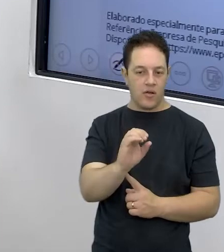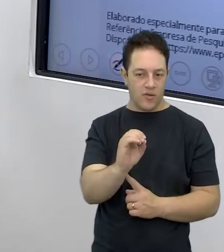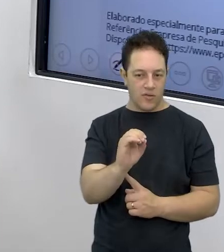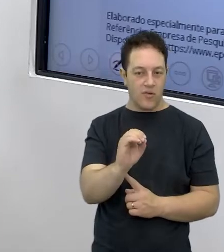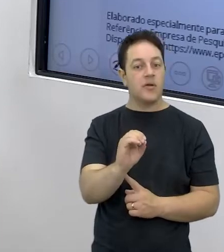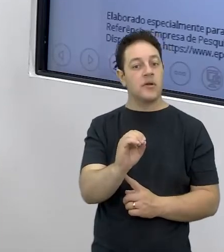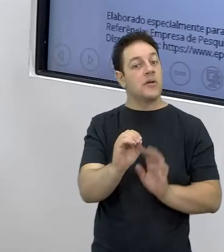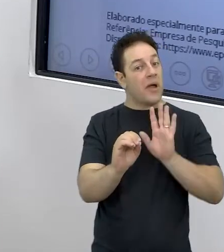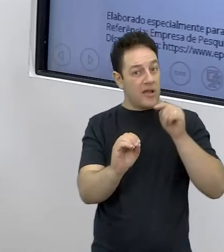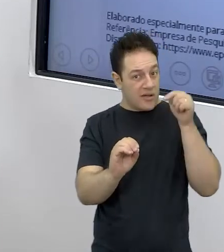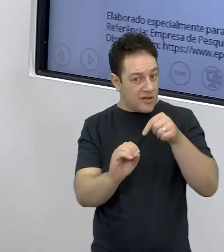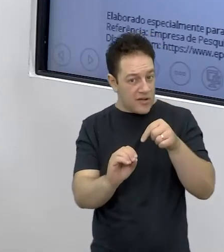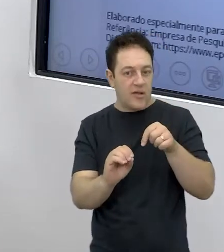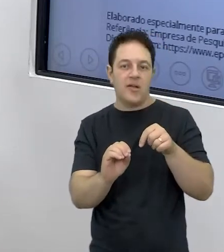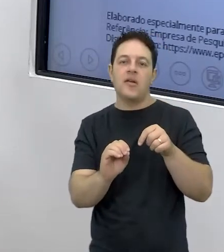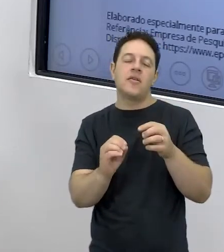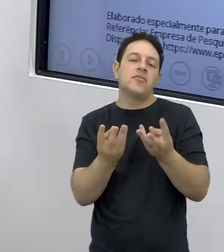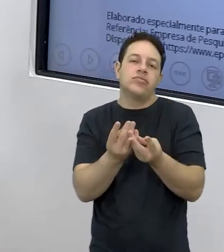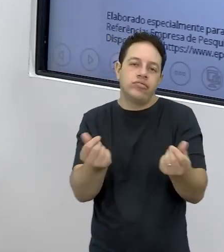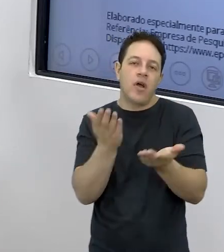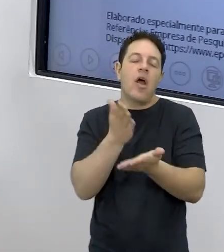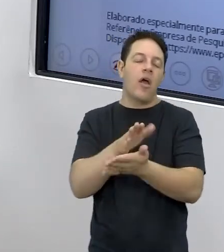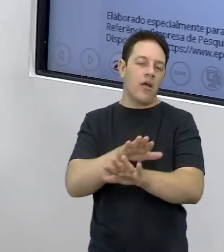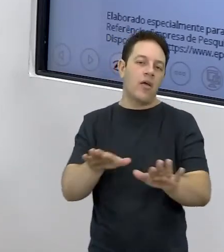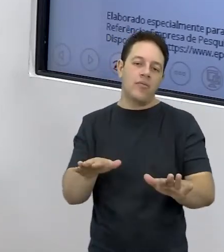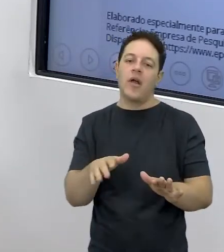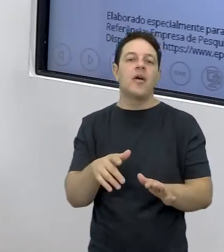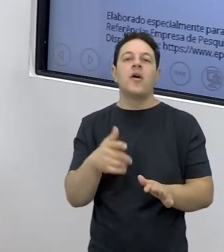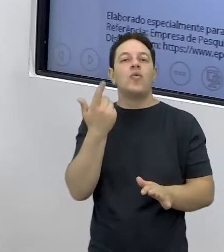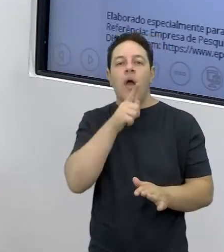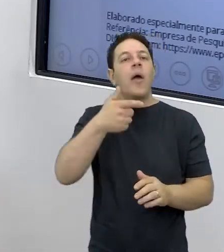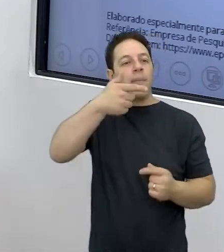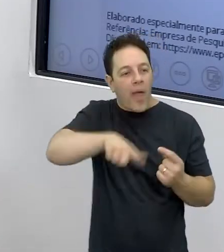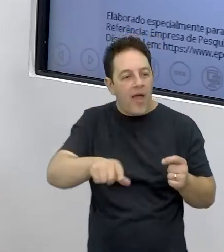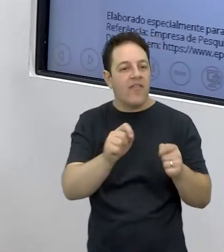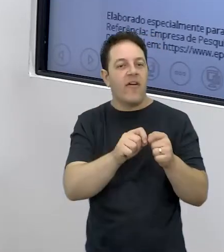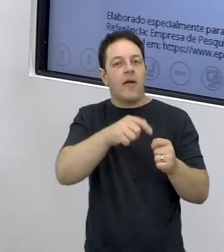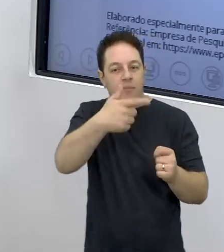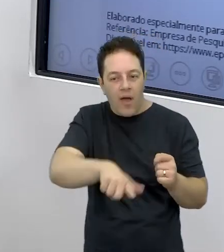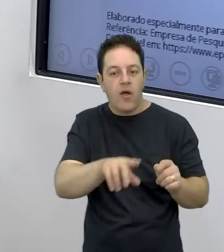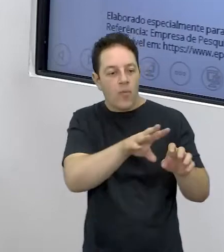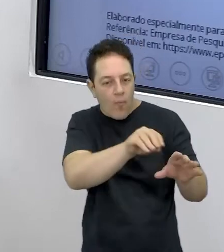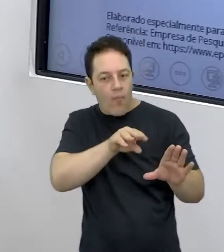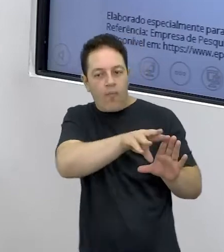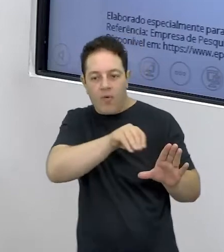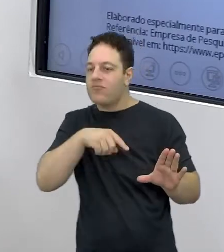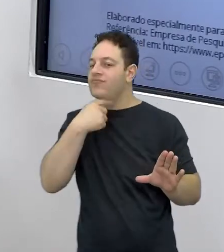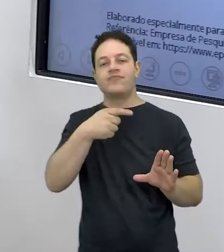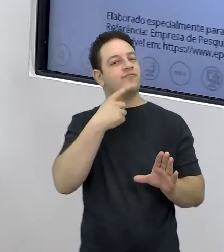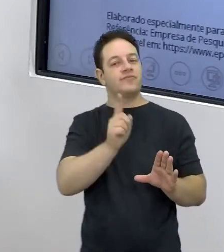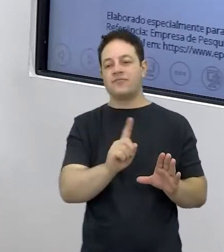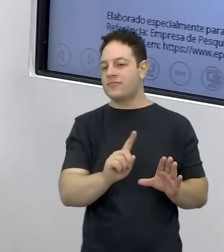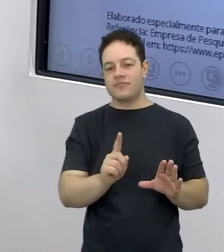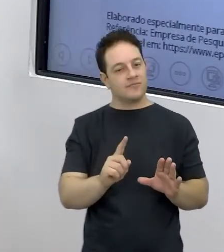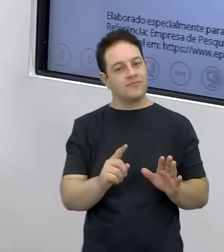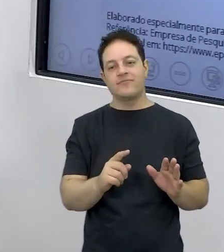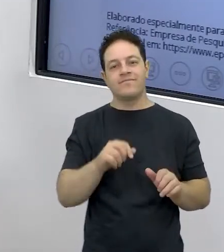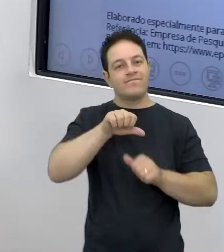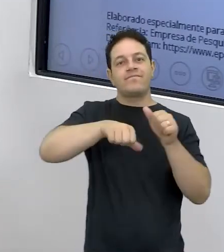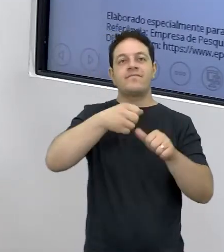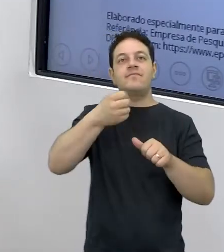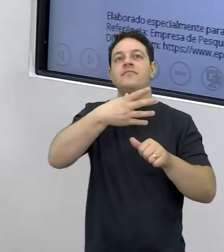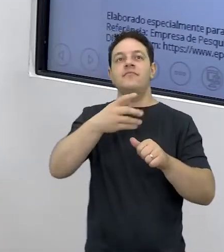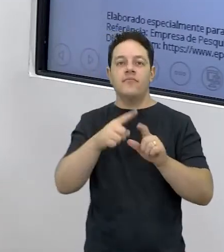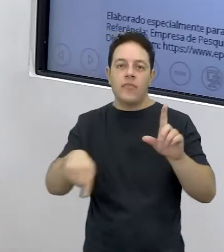eles são esgotáveis. A gente não fica produzindo isso e não dá para você ficar retirando. Então, ele também não é renovável, tá